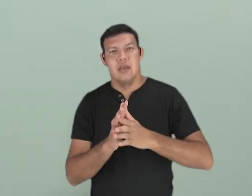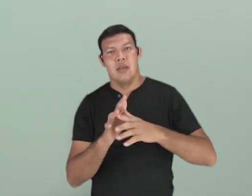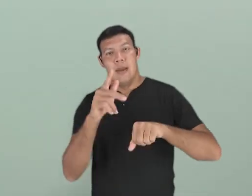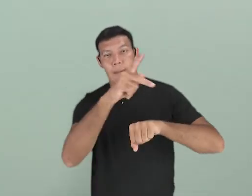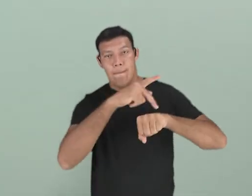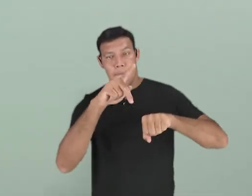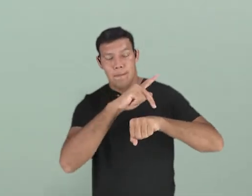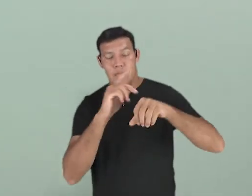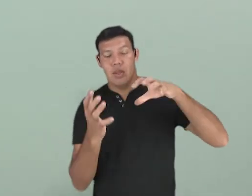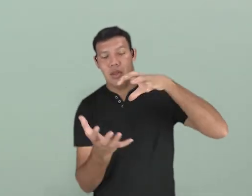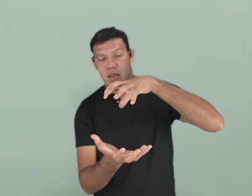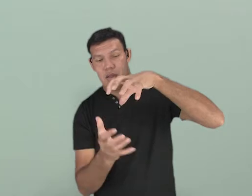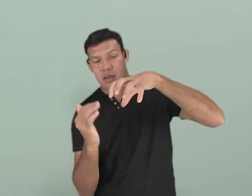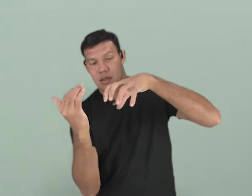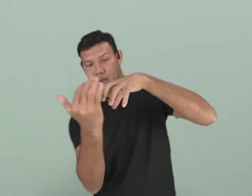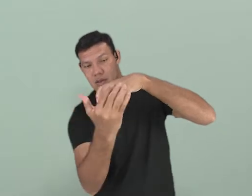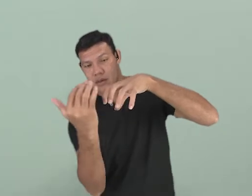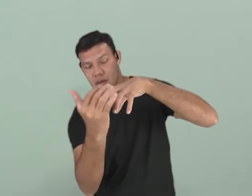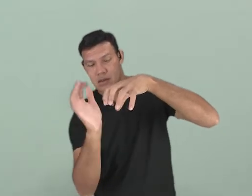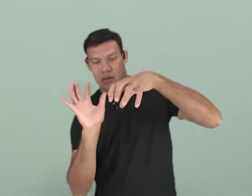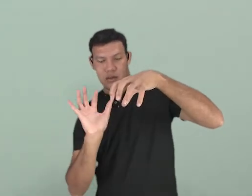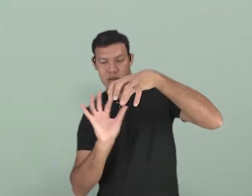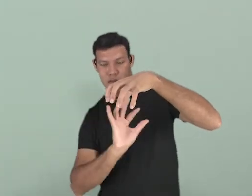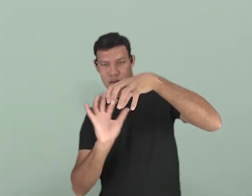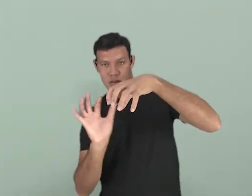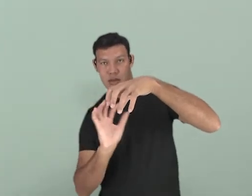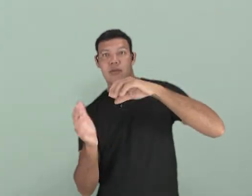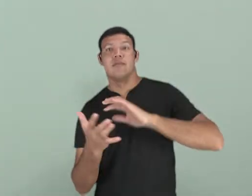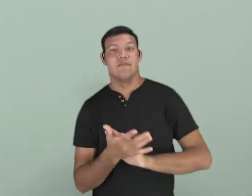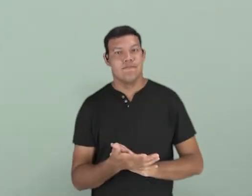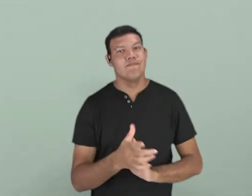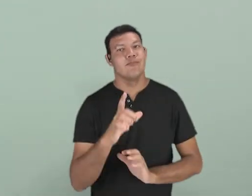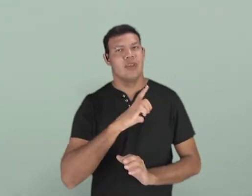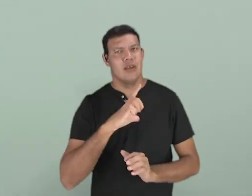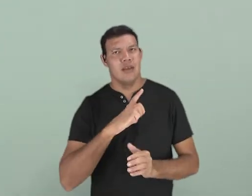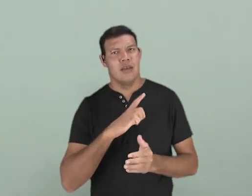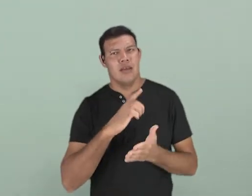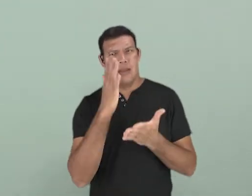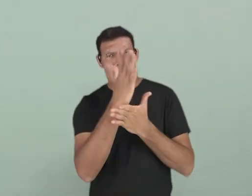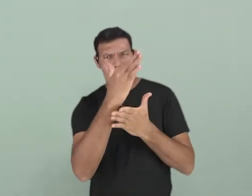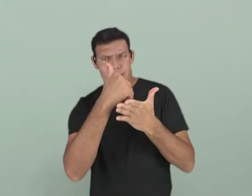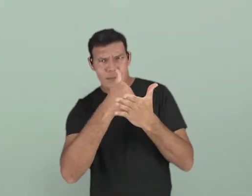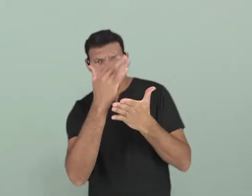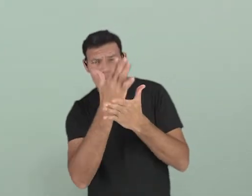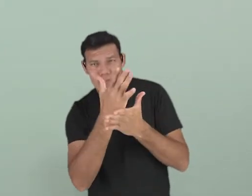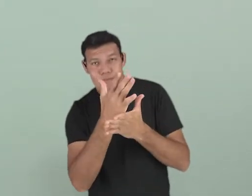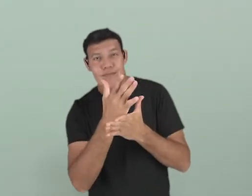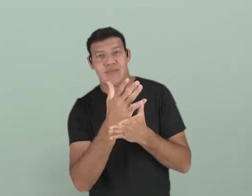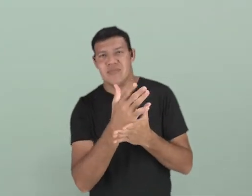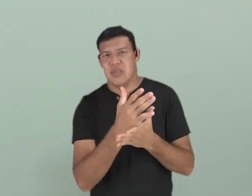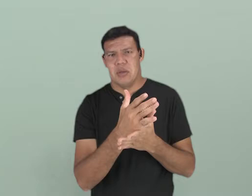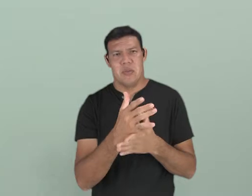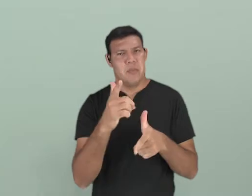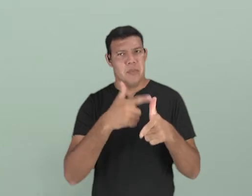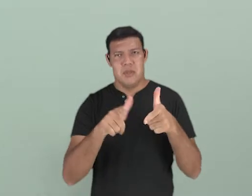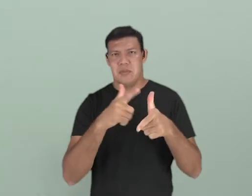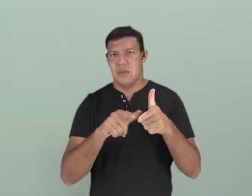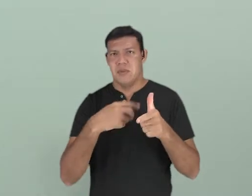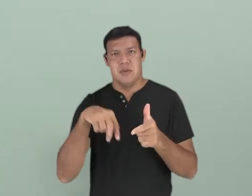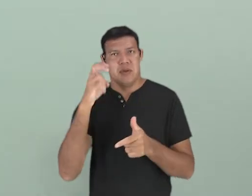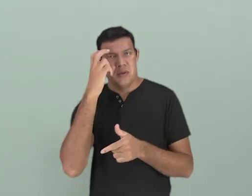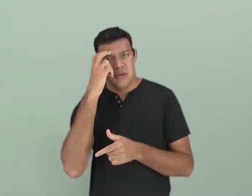Oriente, países do Ocidente. Quando eles fizeram essa divisão, não houve uma preocupação com a questão cultural, com a língua, por